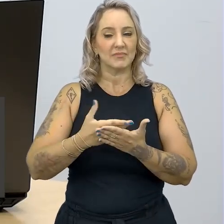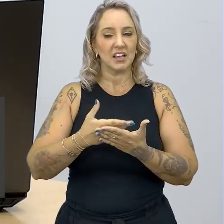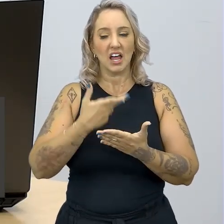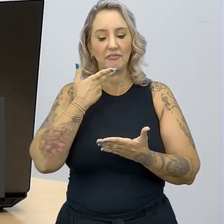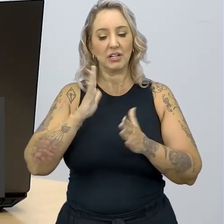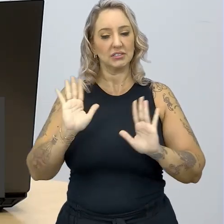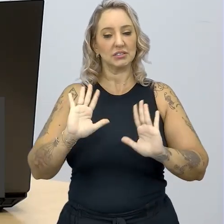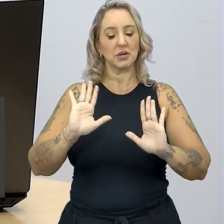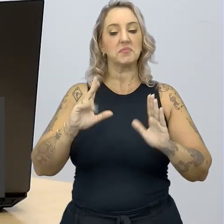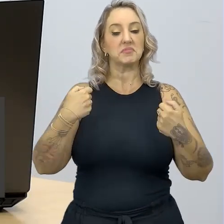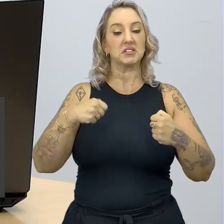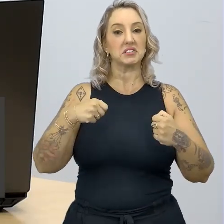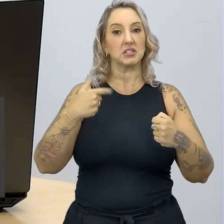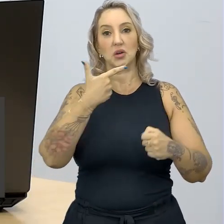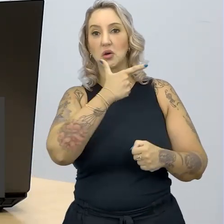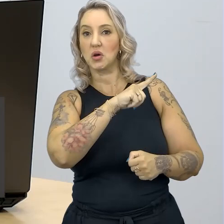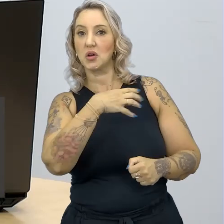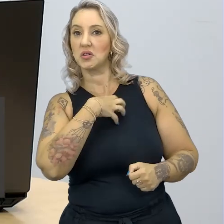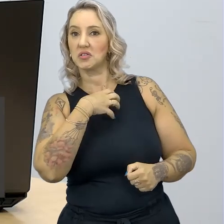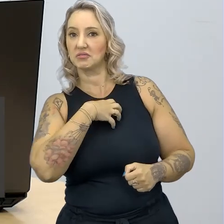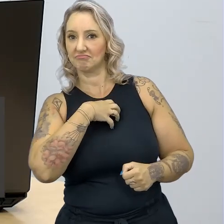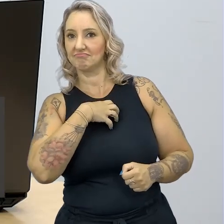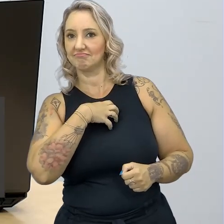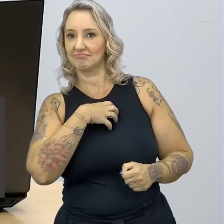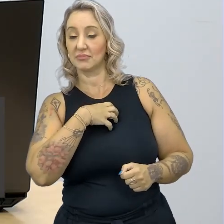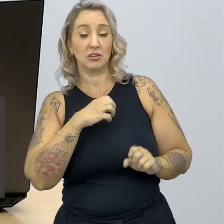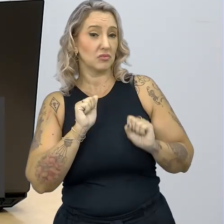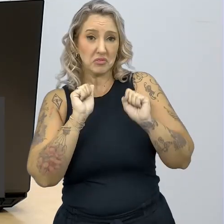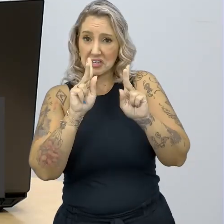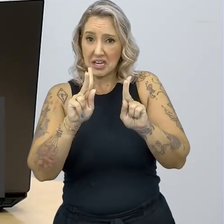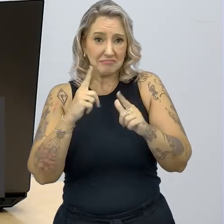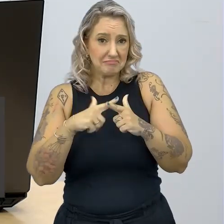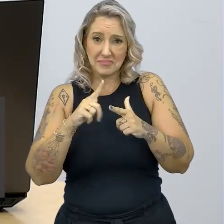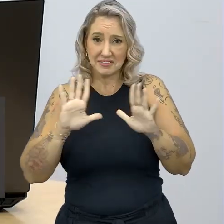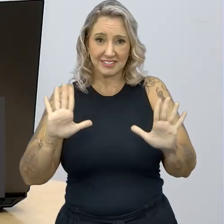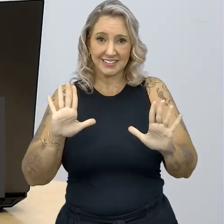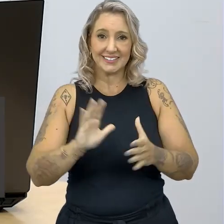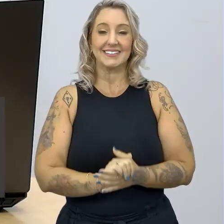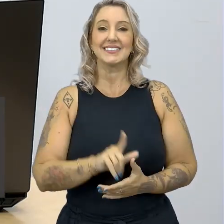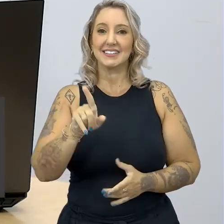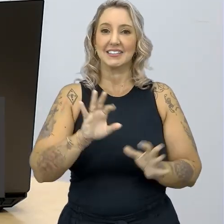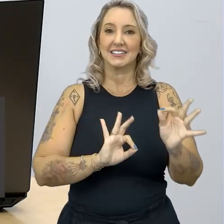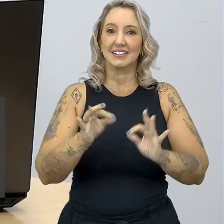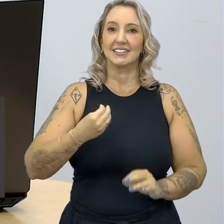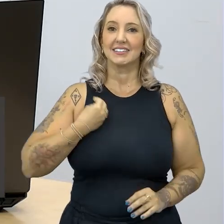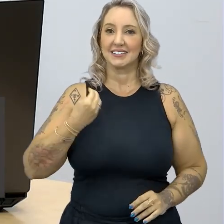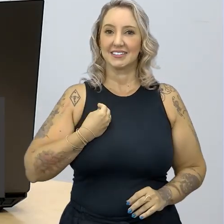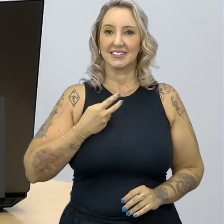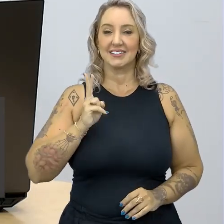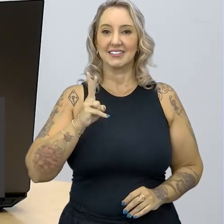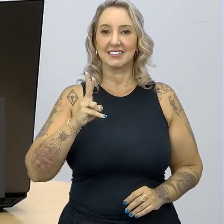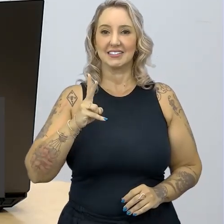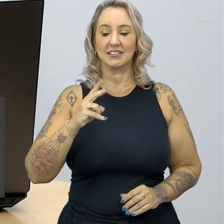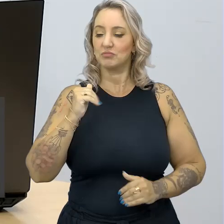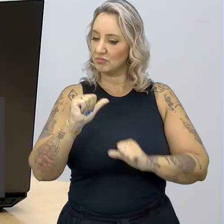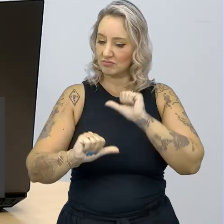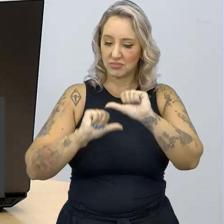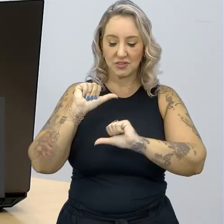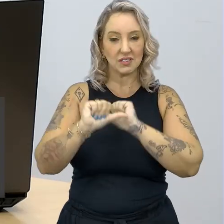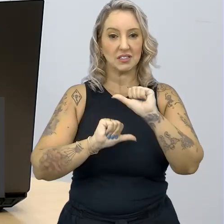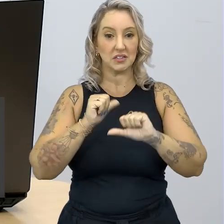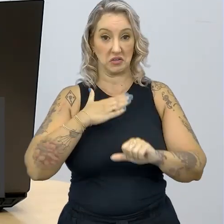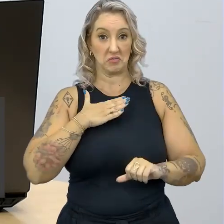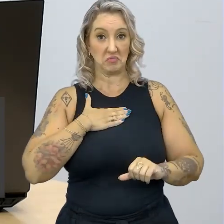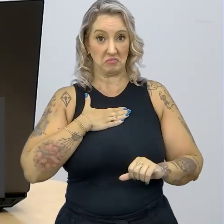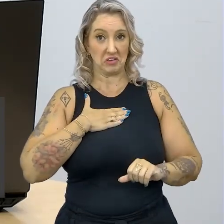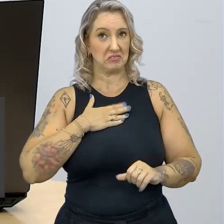eu preciso procurar uma outra visão, e tá tudo bem também. Esse projeto de vida, ele sempre tá em constante mudanças. O meu